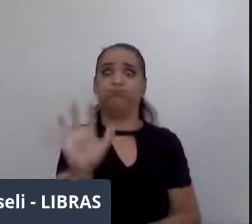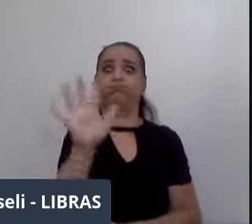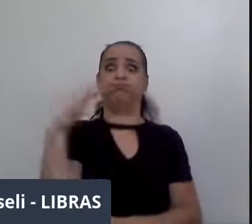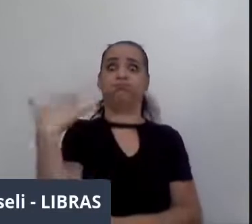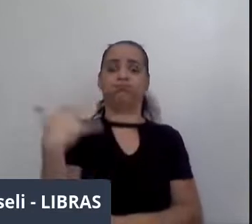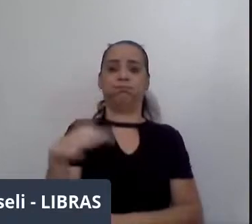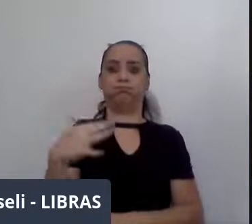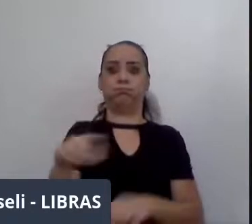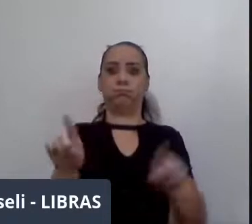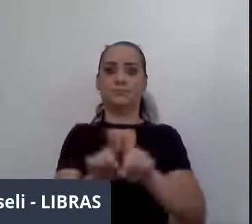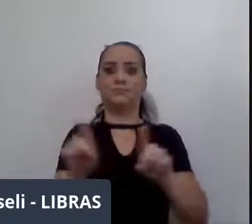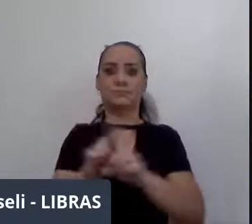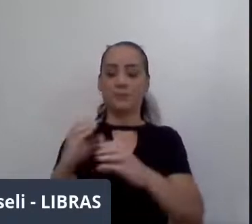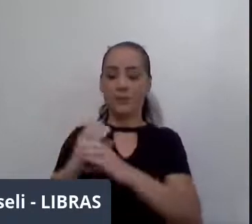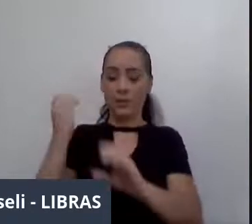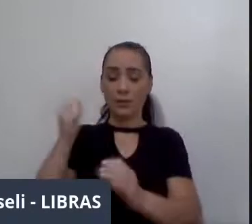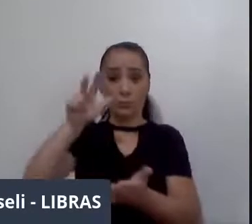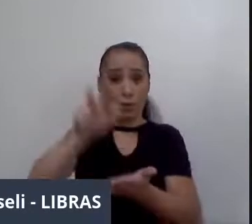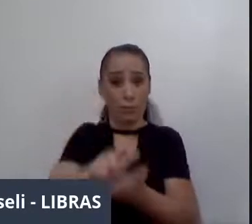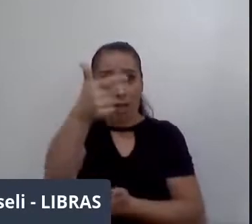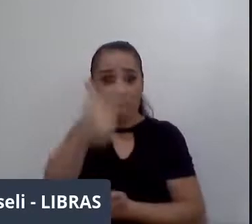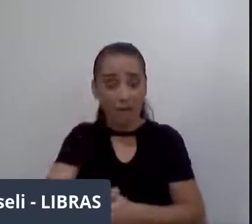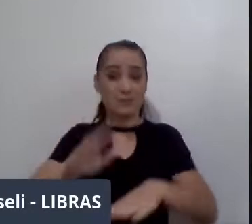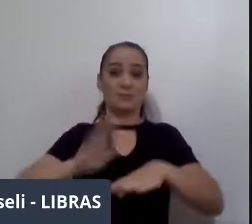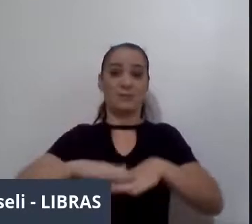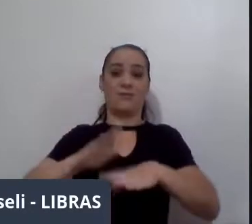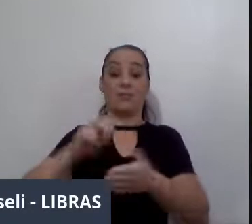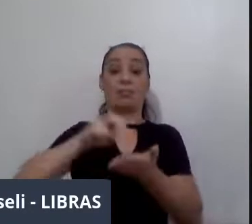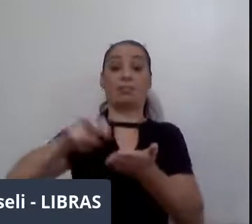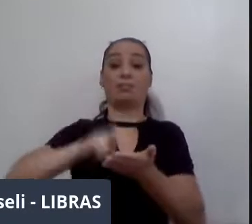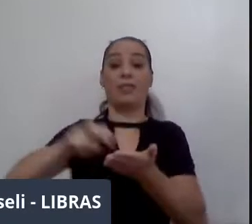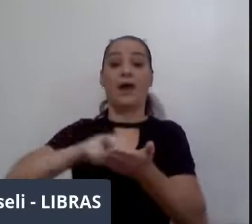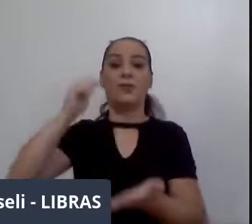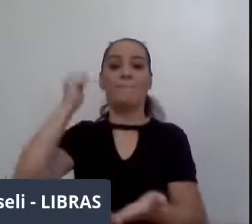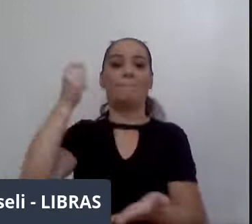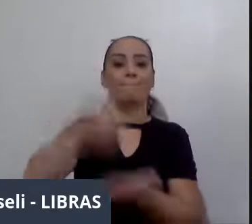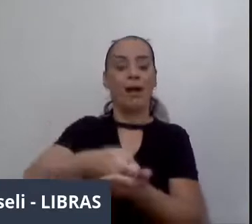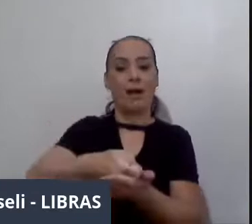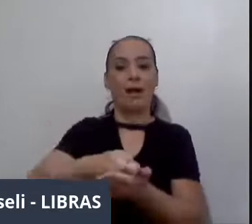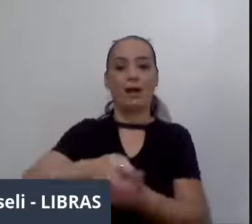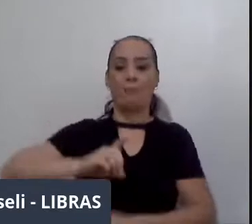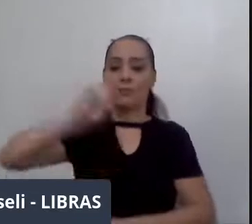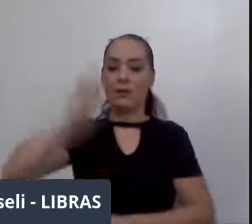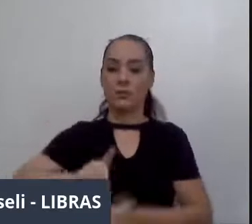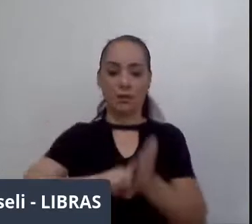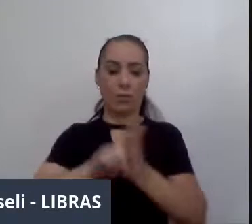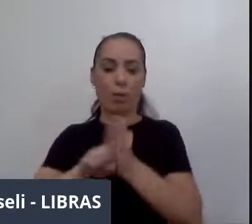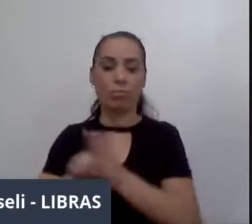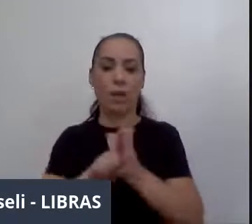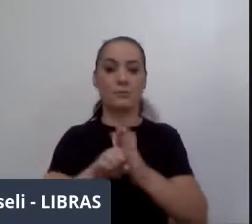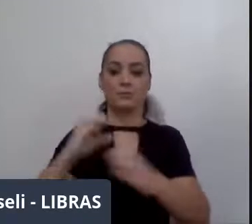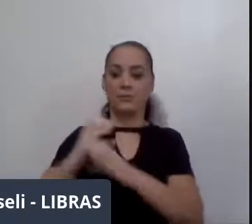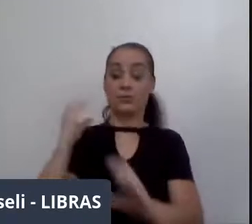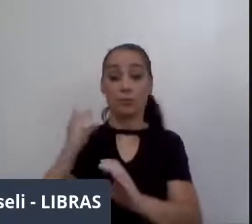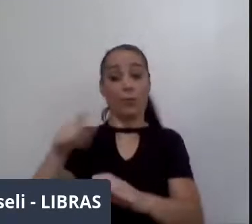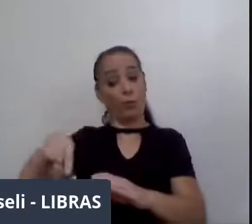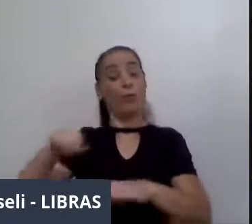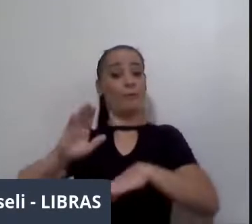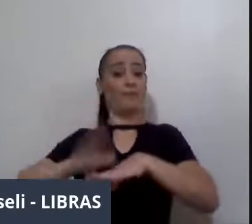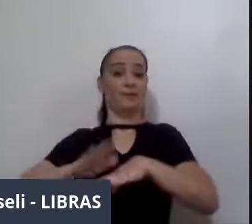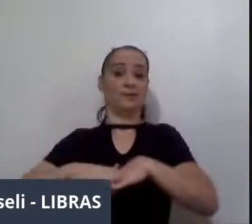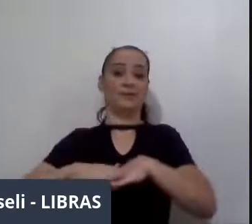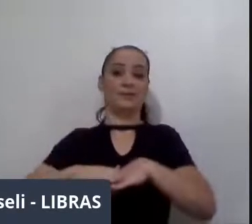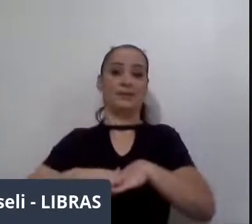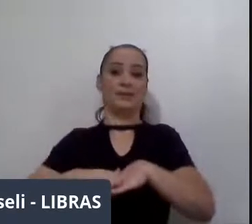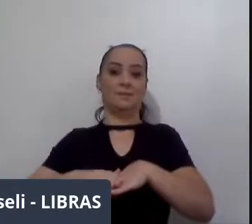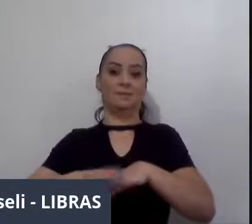também, é necessário pagar uma taxa para ter o direito de análise do pedido de revalidação do diploma. Isso não garante que o